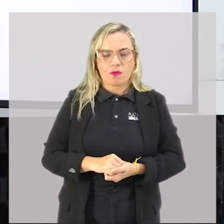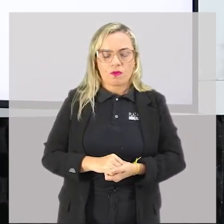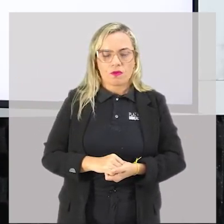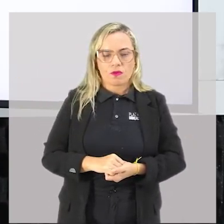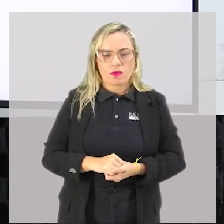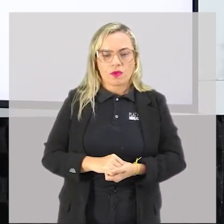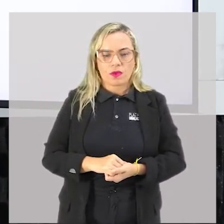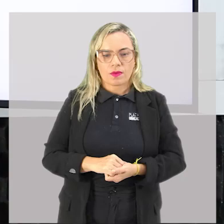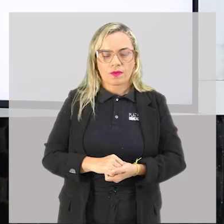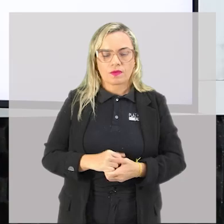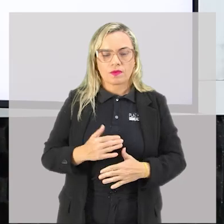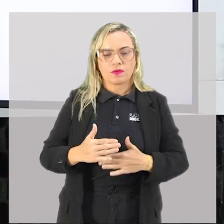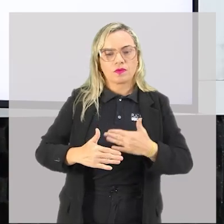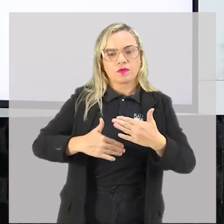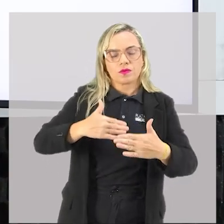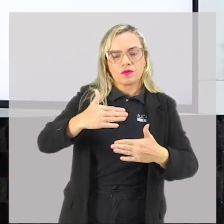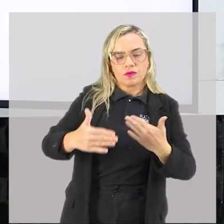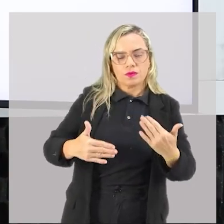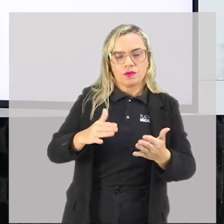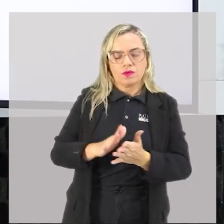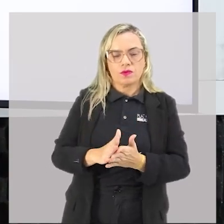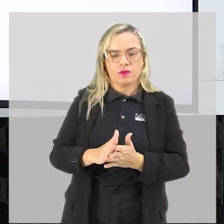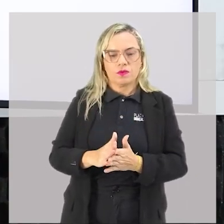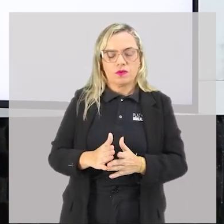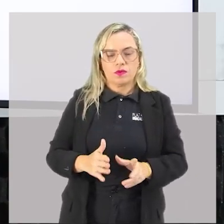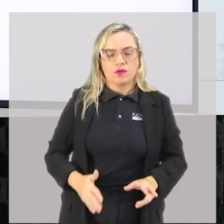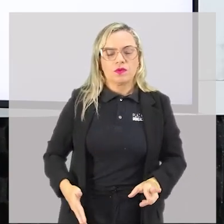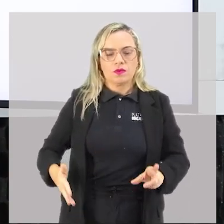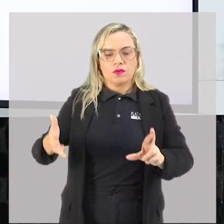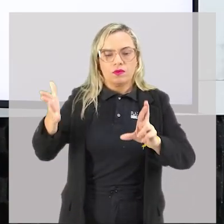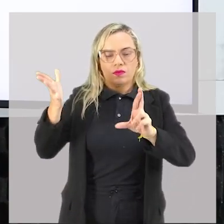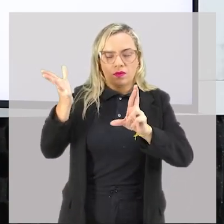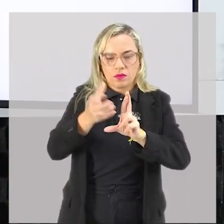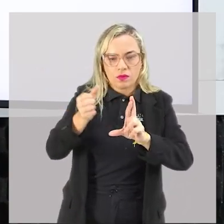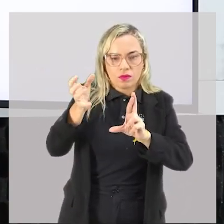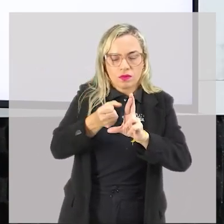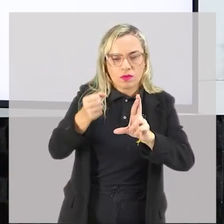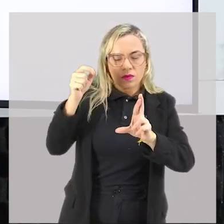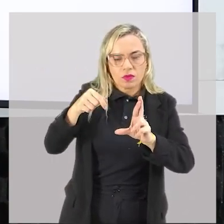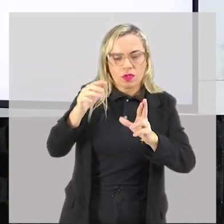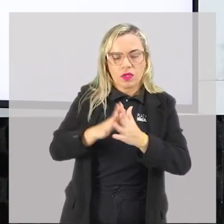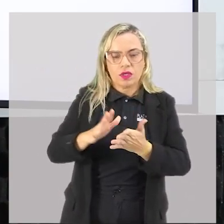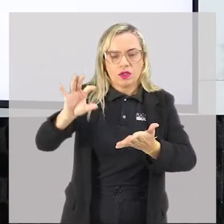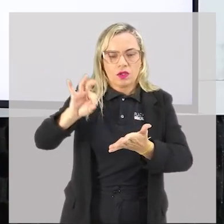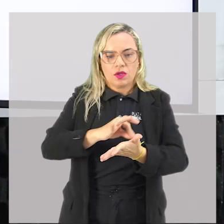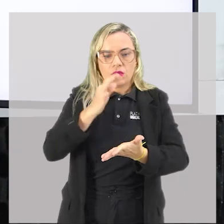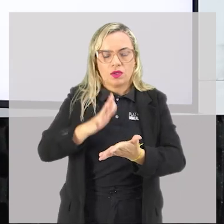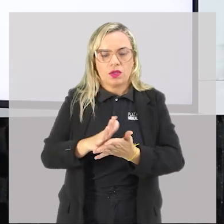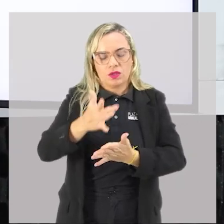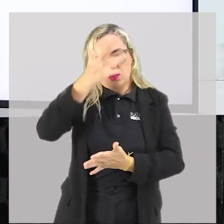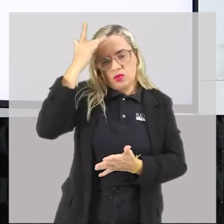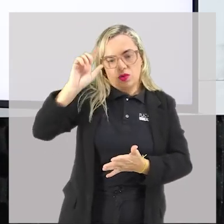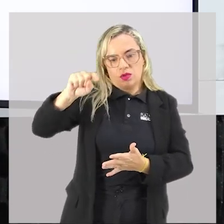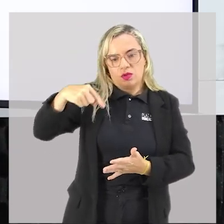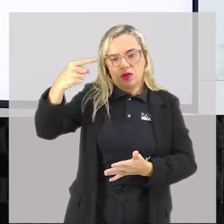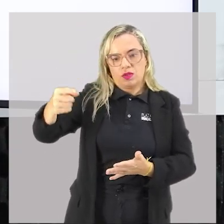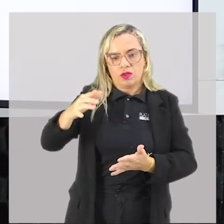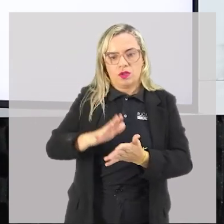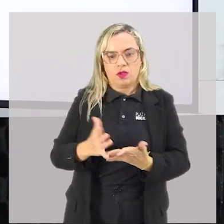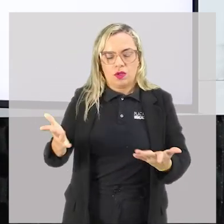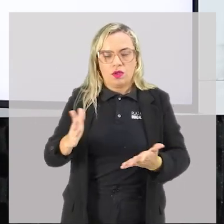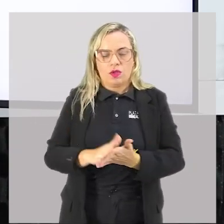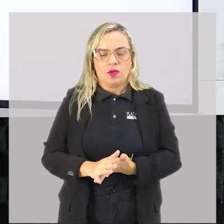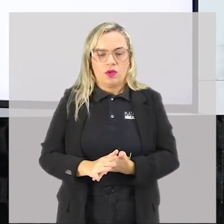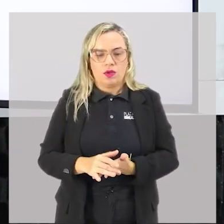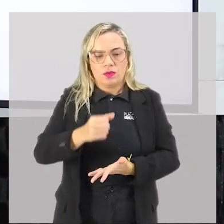process, um processo de recrutamento ou uma decisão de contratação. Essas entrevistas